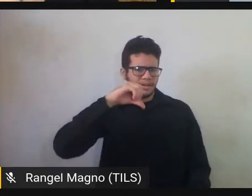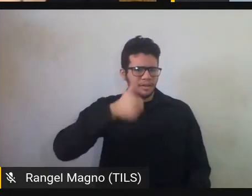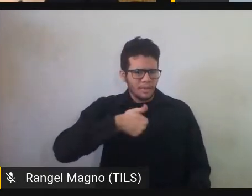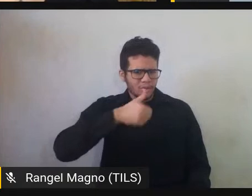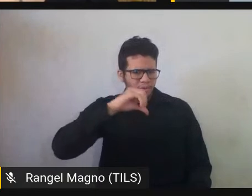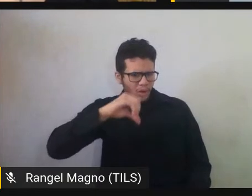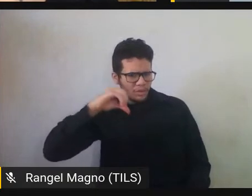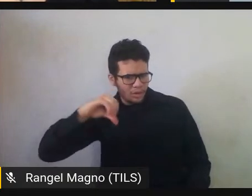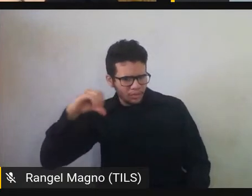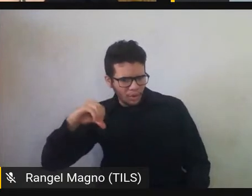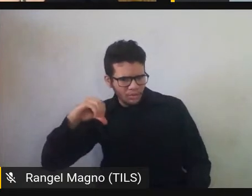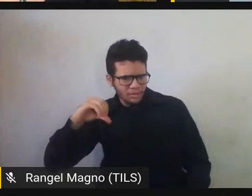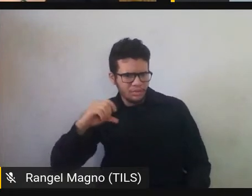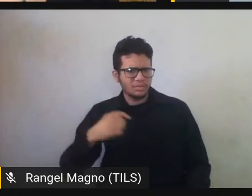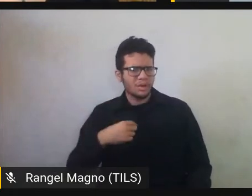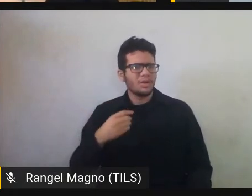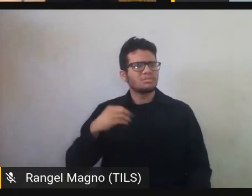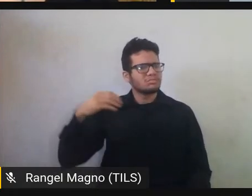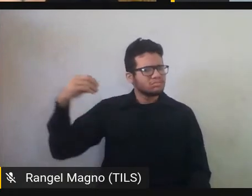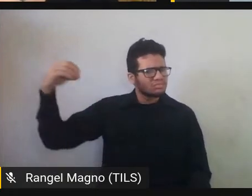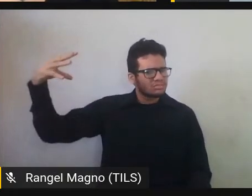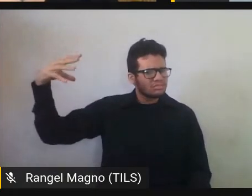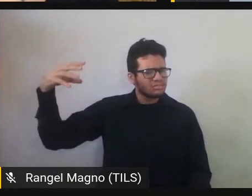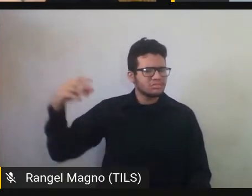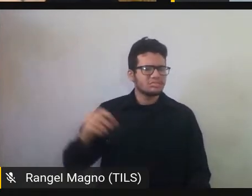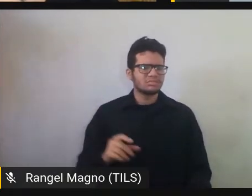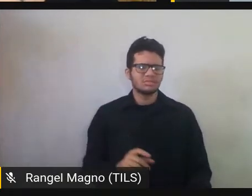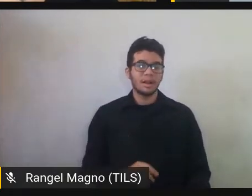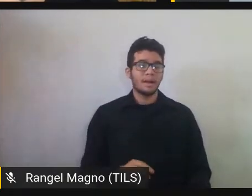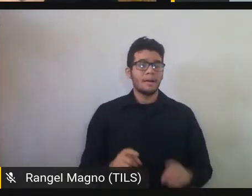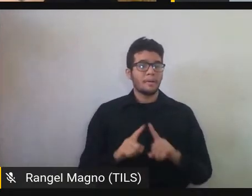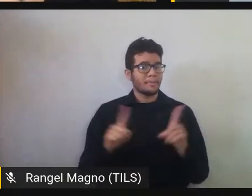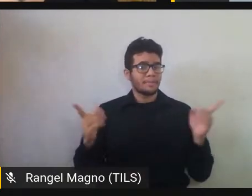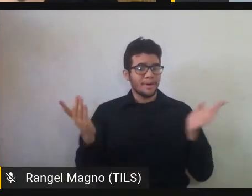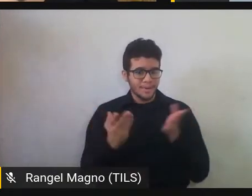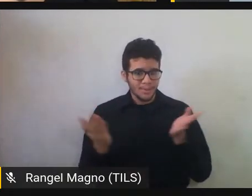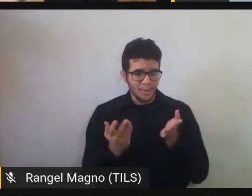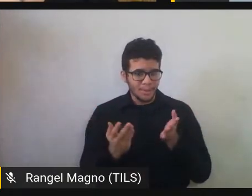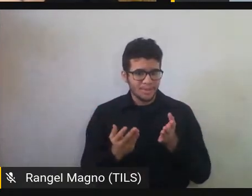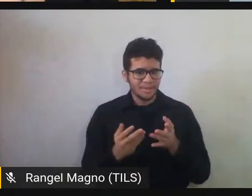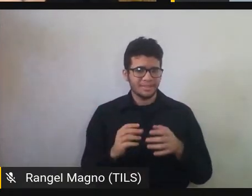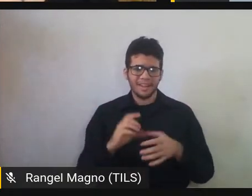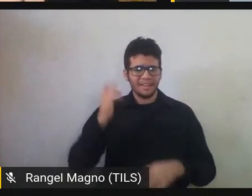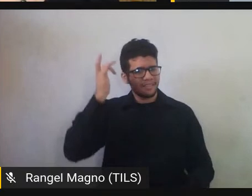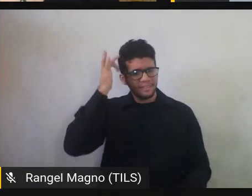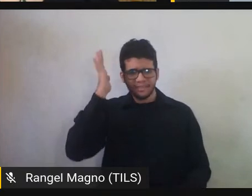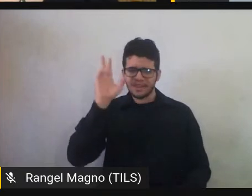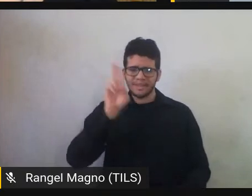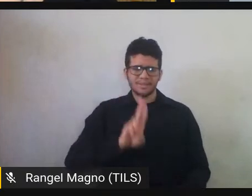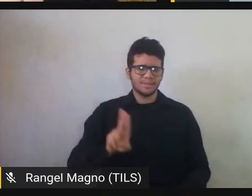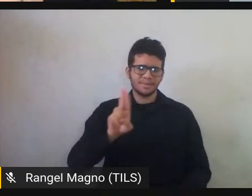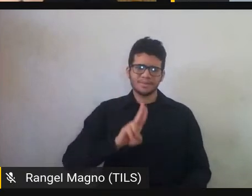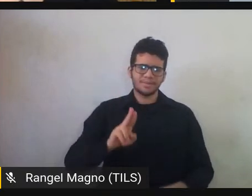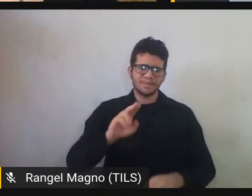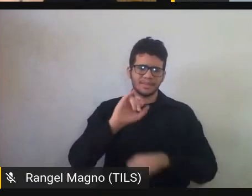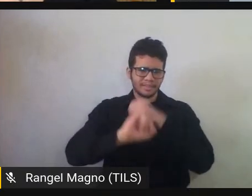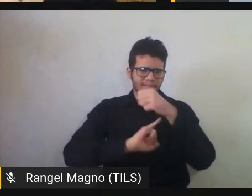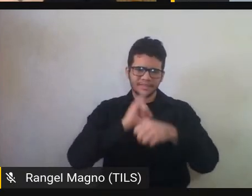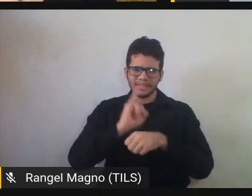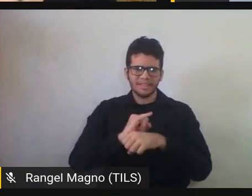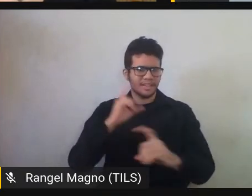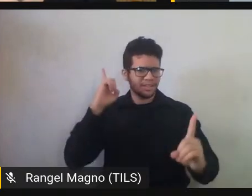mas agora você não precisa mais você vai ao site da biblioteca pública de Genebra e lá você encontra uma lista